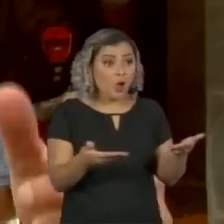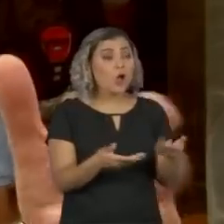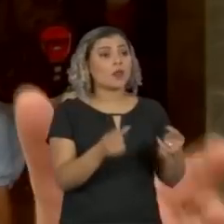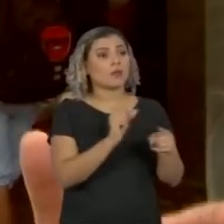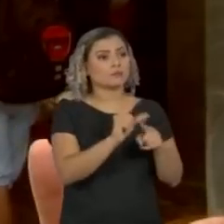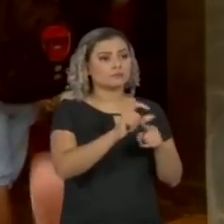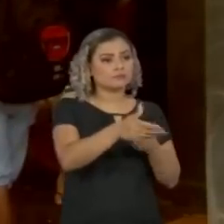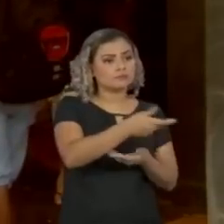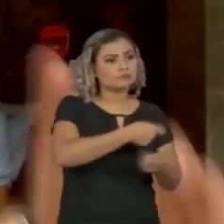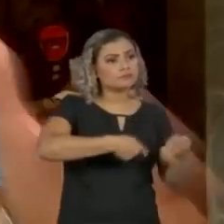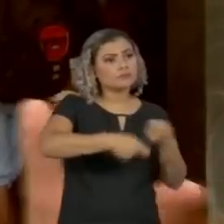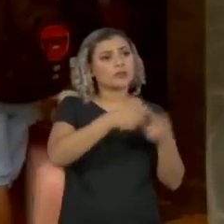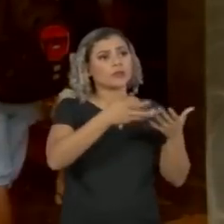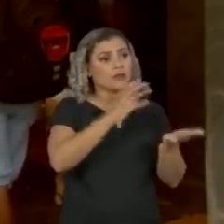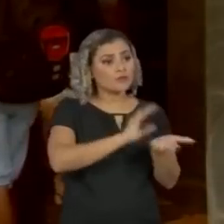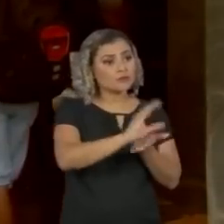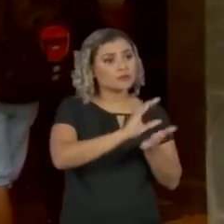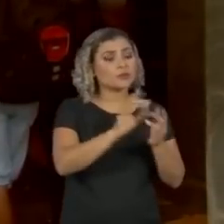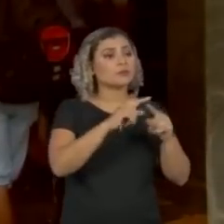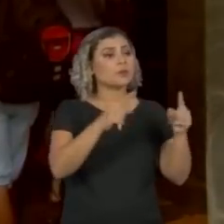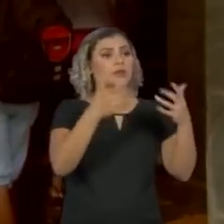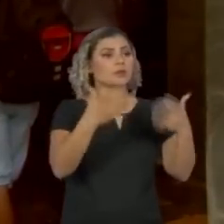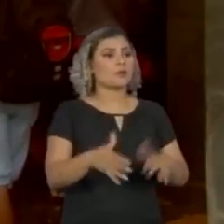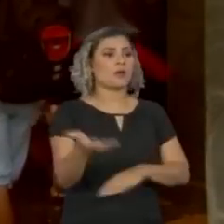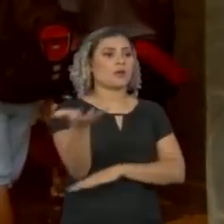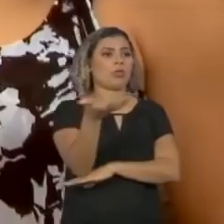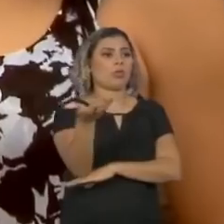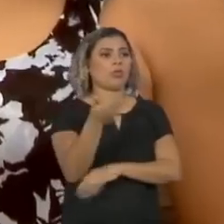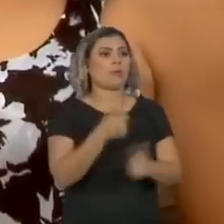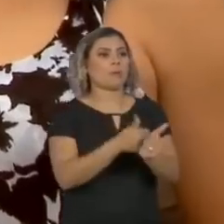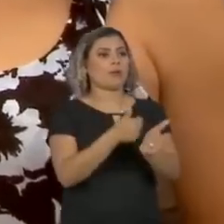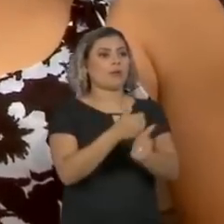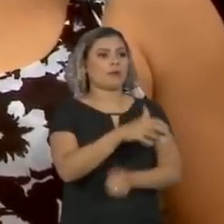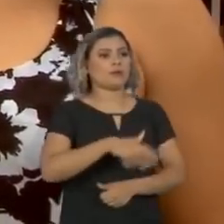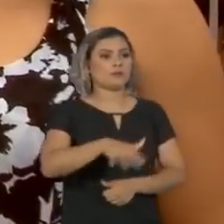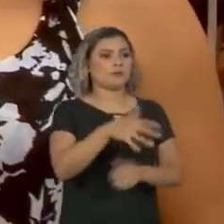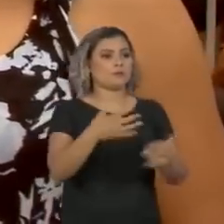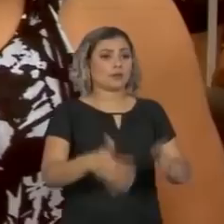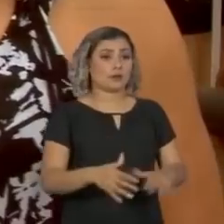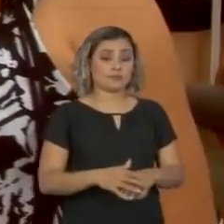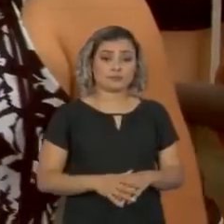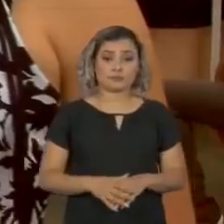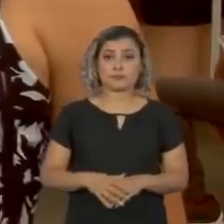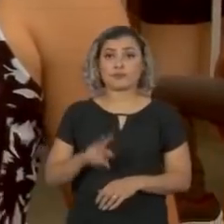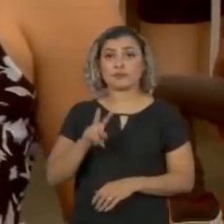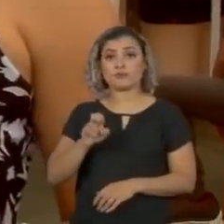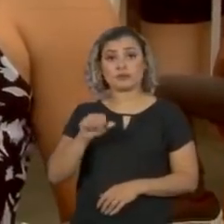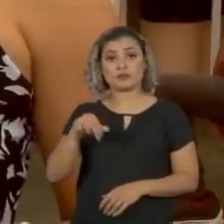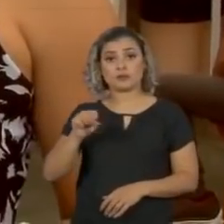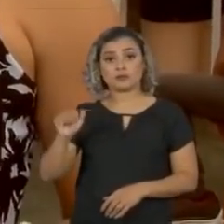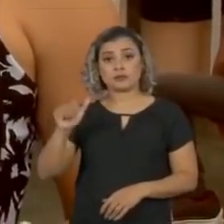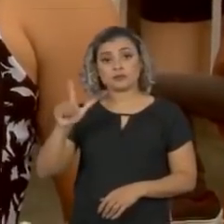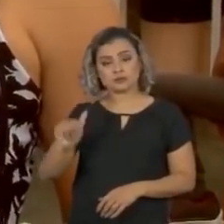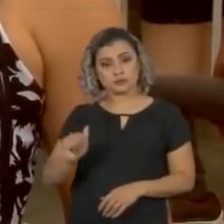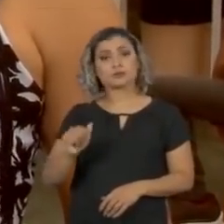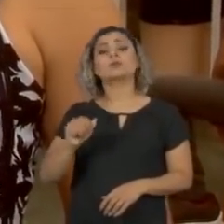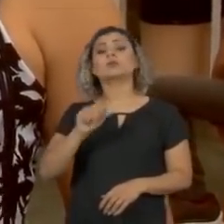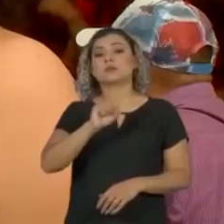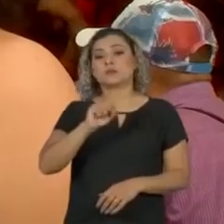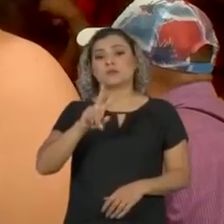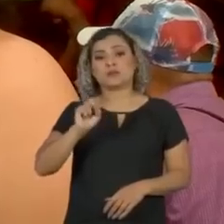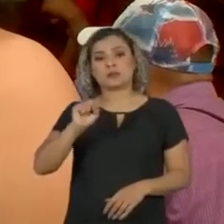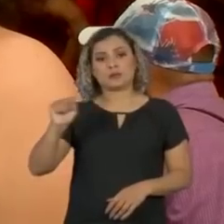fazer investimento, mas não quer a população de rua por perto. A Vanessa foi recenseadora e relata problemas durante o